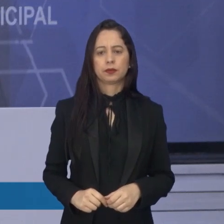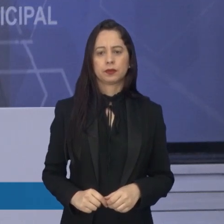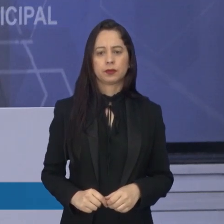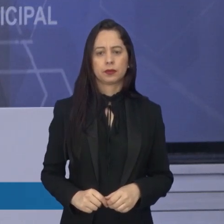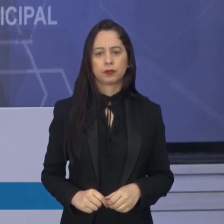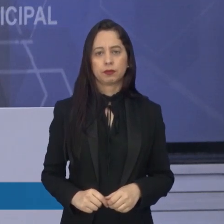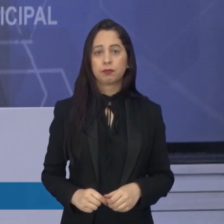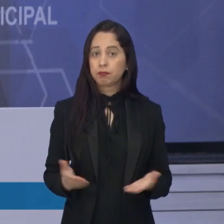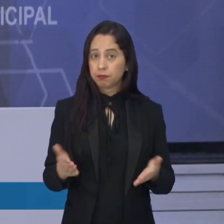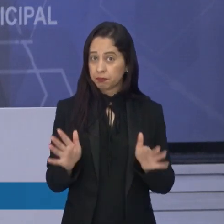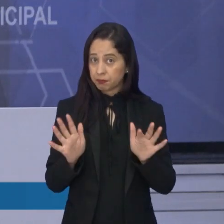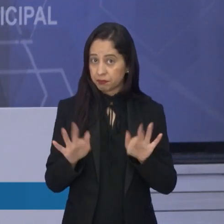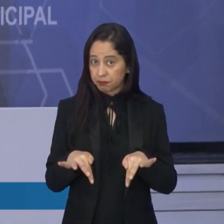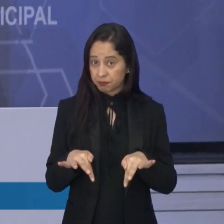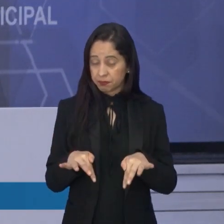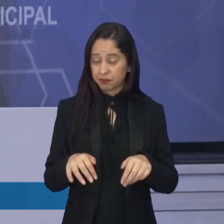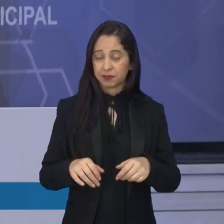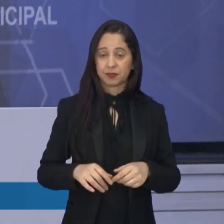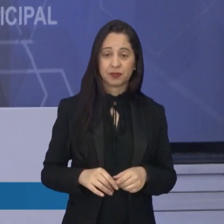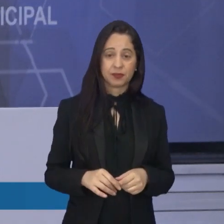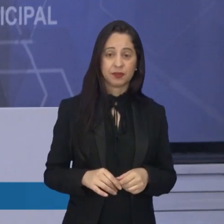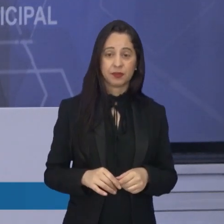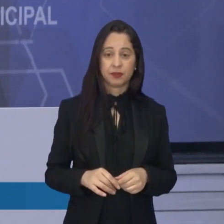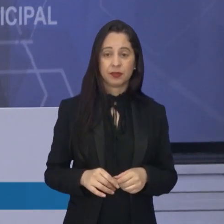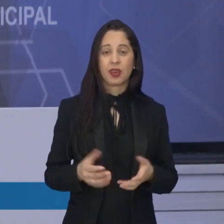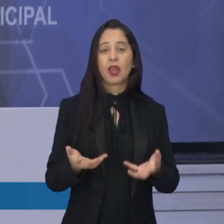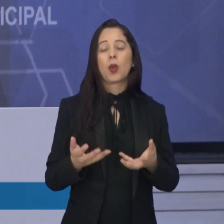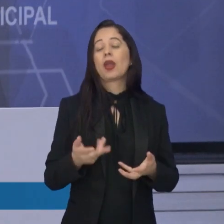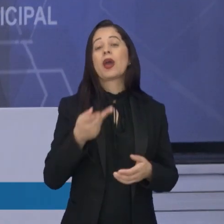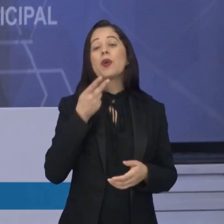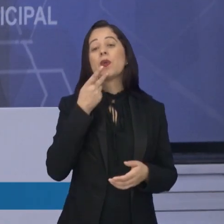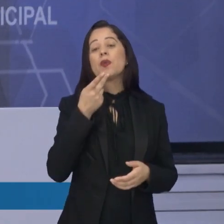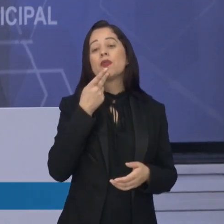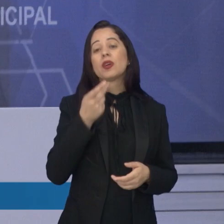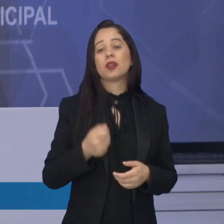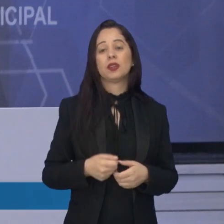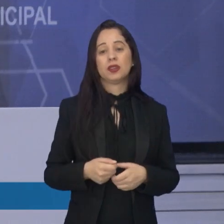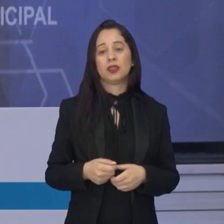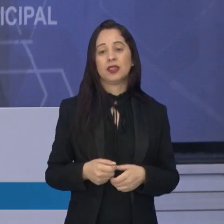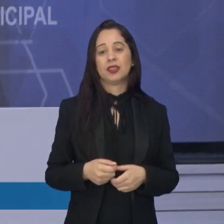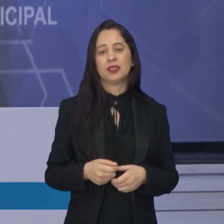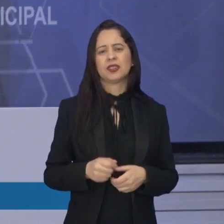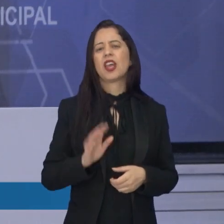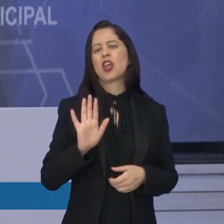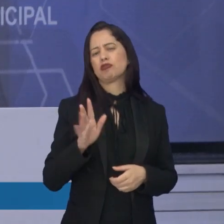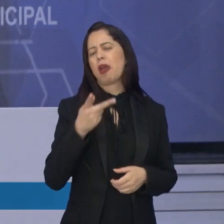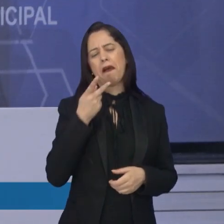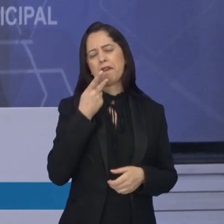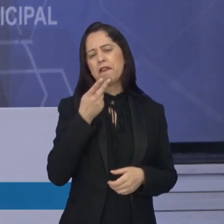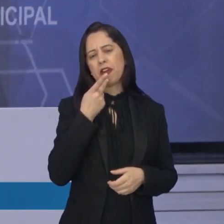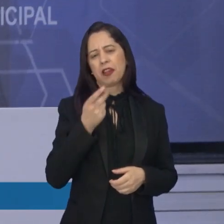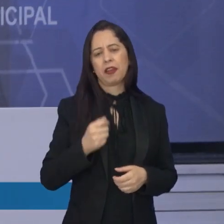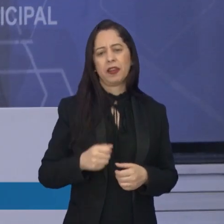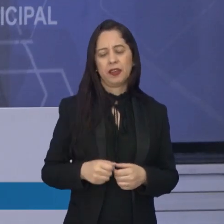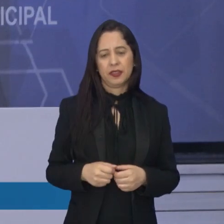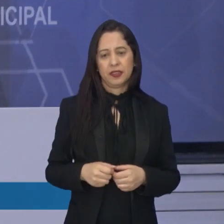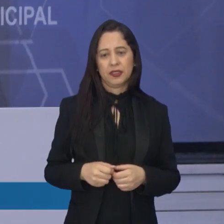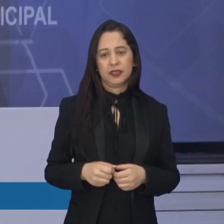Para encerrar, eu gostaria de falar que, aliás, já tinha citado, né,